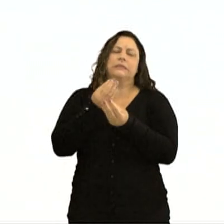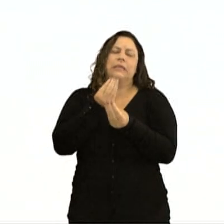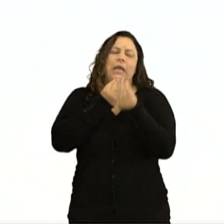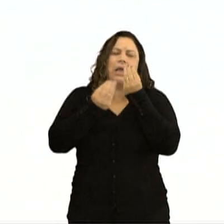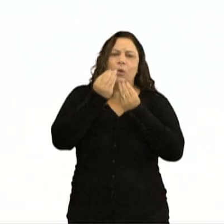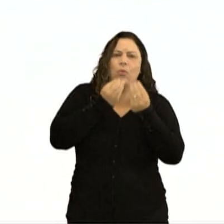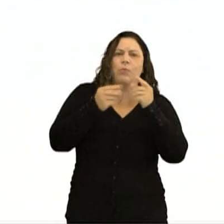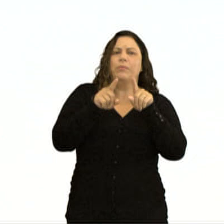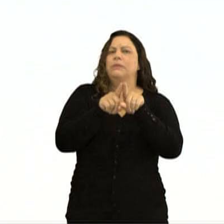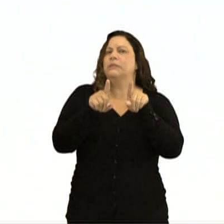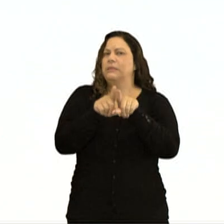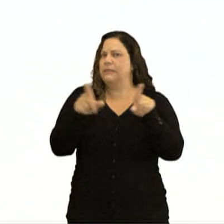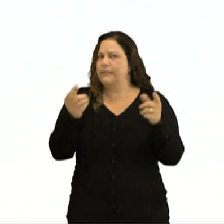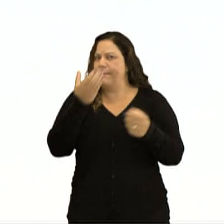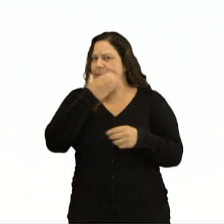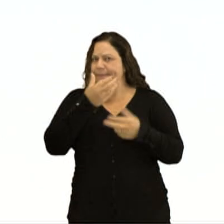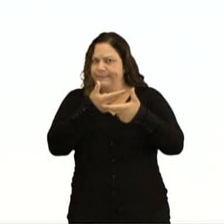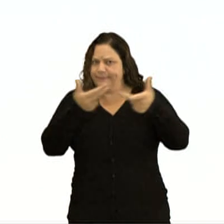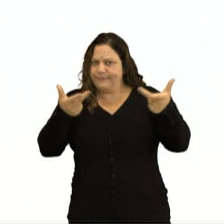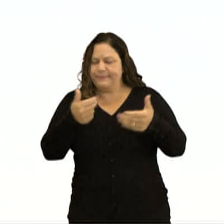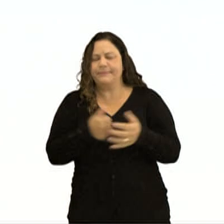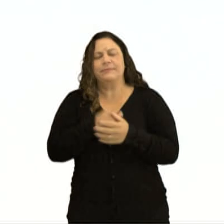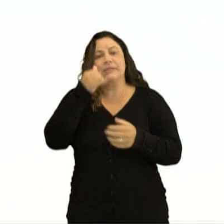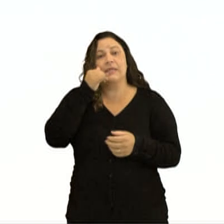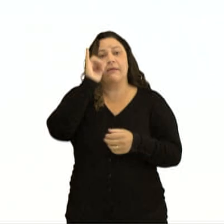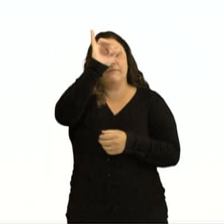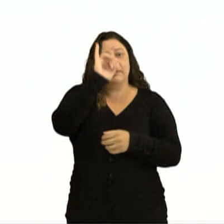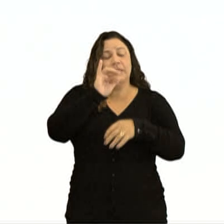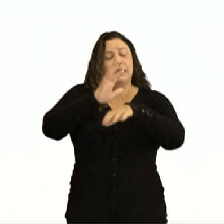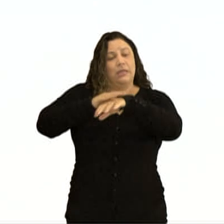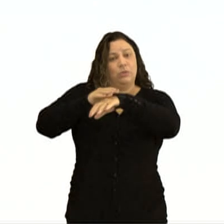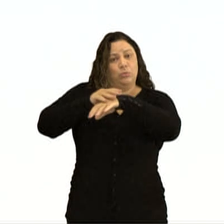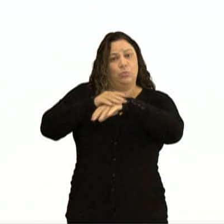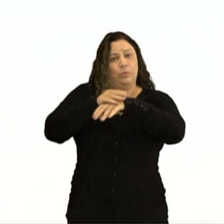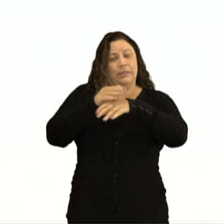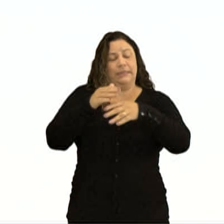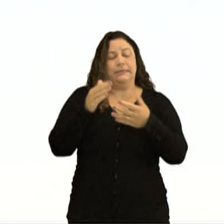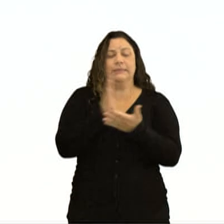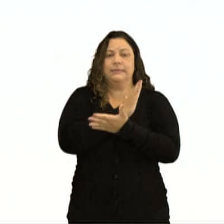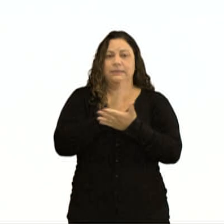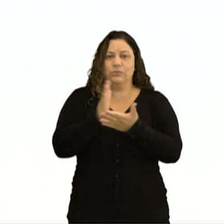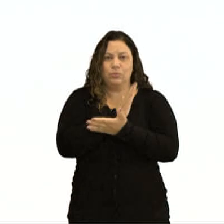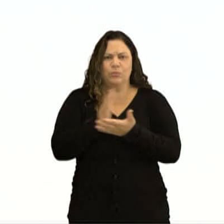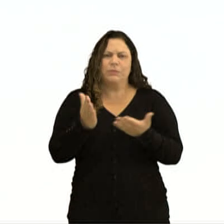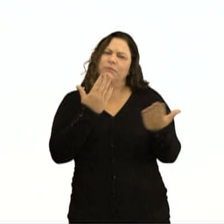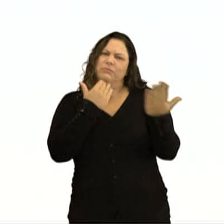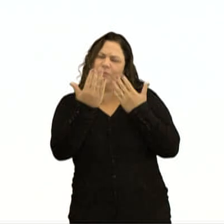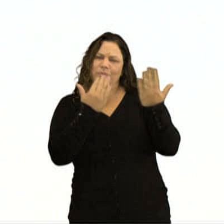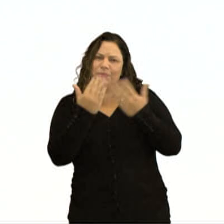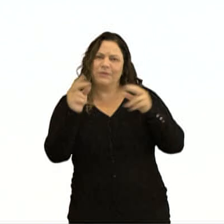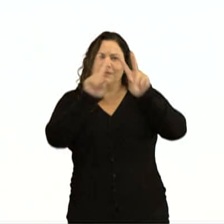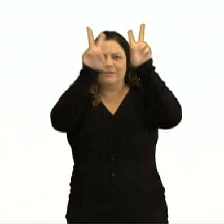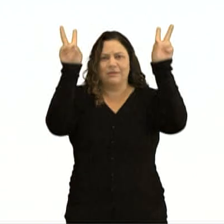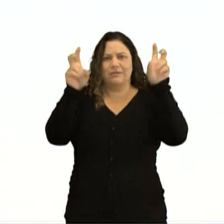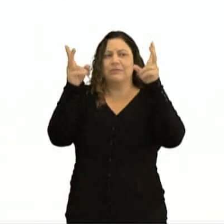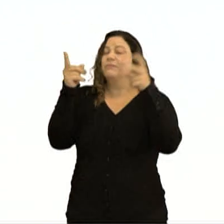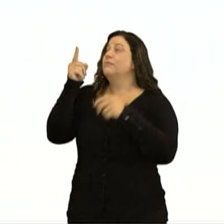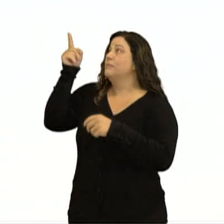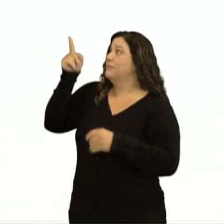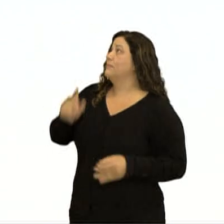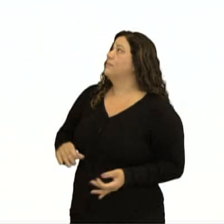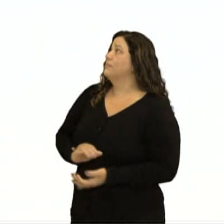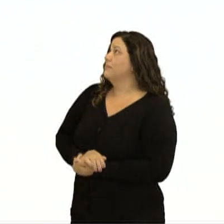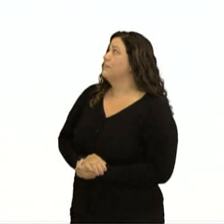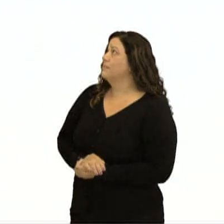a prevenção de algumas doenças. Vamos conversar sobre essa imagem? Você